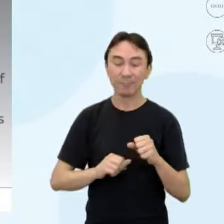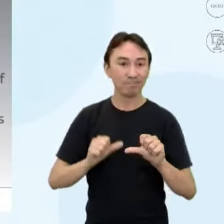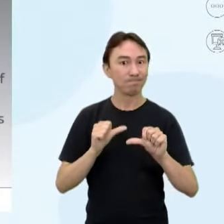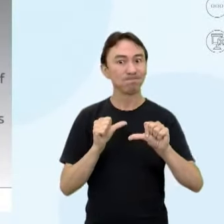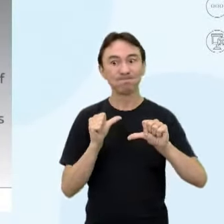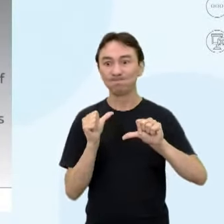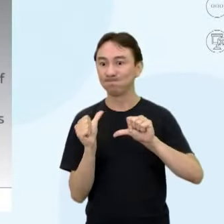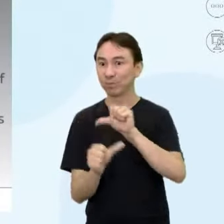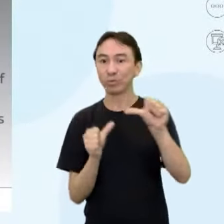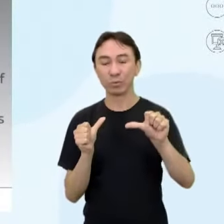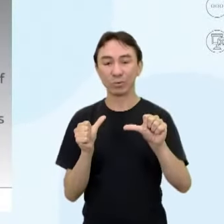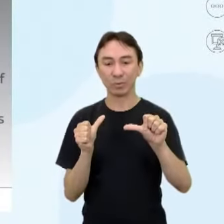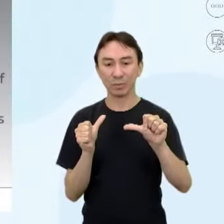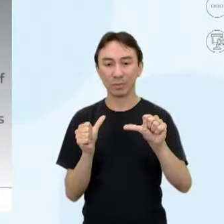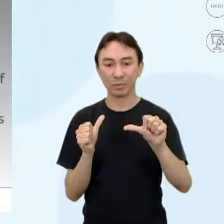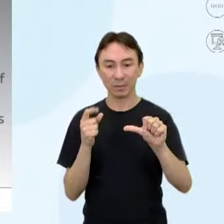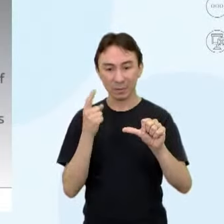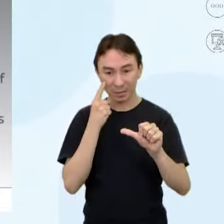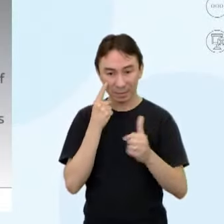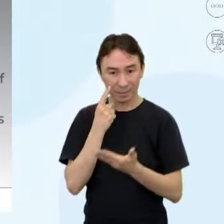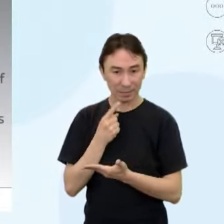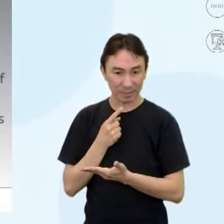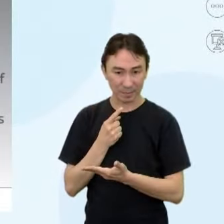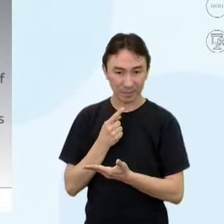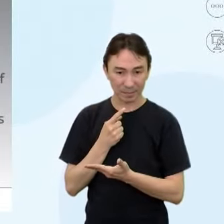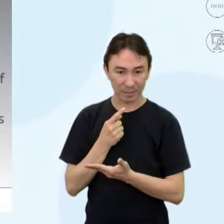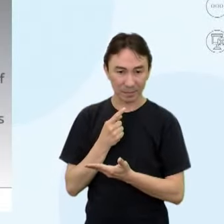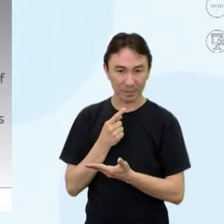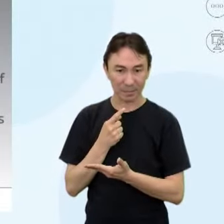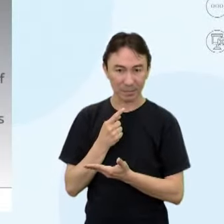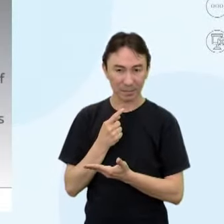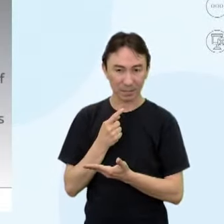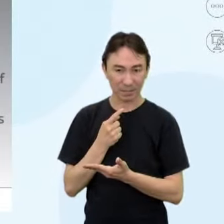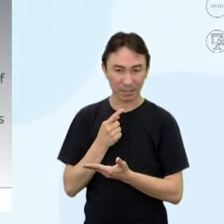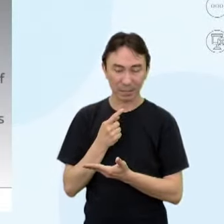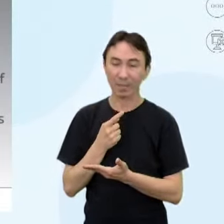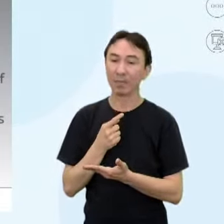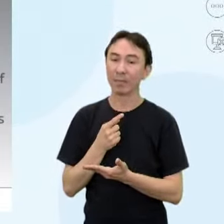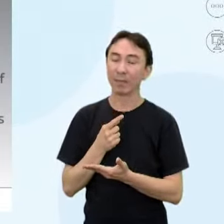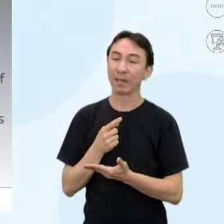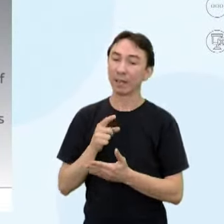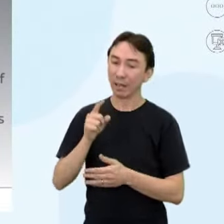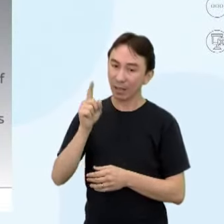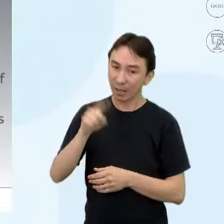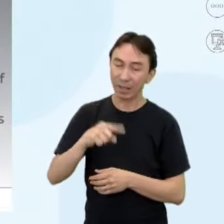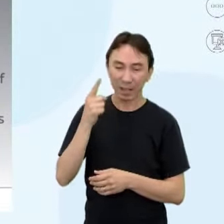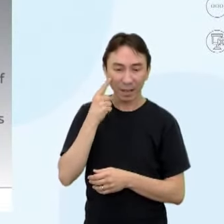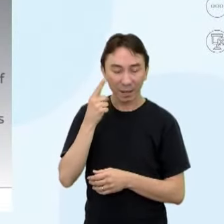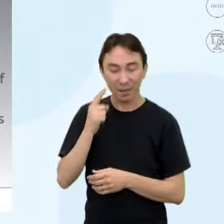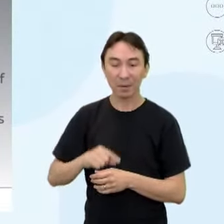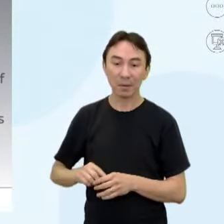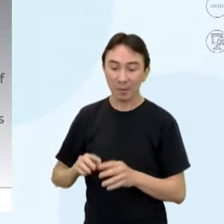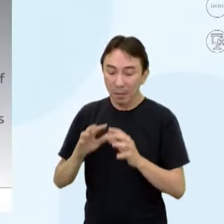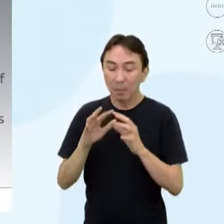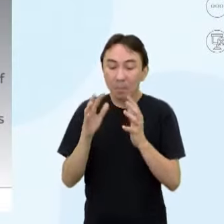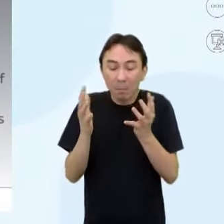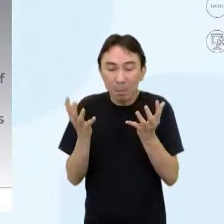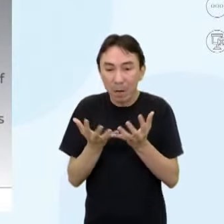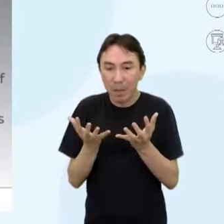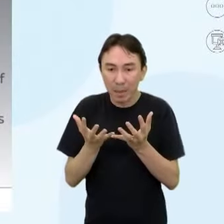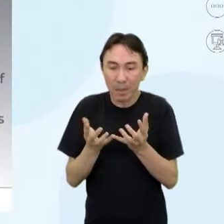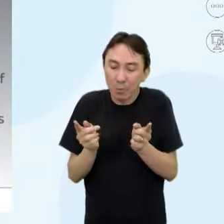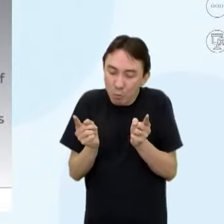reclassificado, voz passiva mais uma vez aí, as a dwarf planet, como um planeta anão. Okay? Então, houve